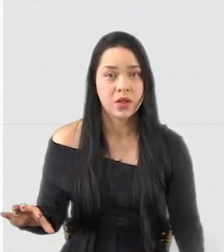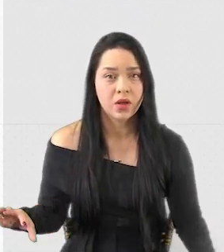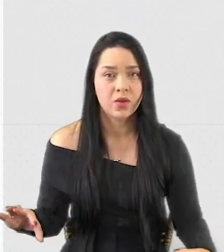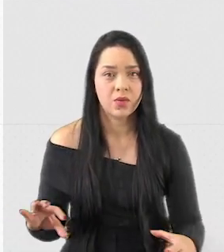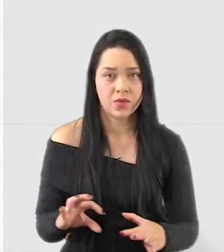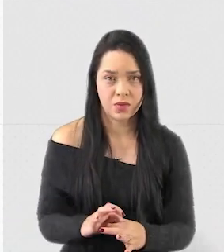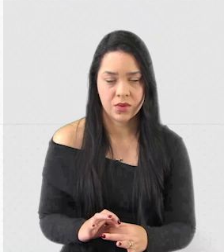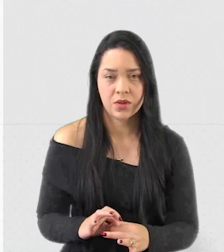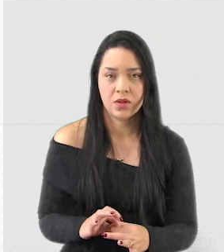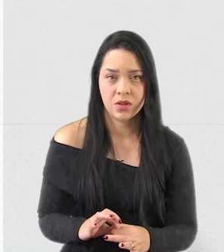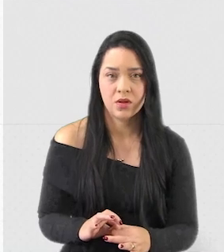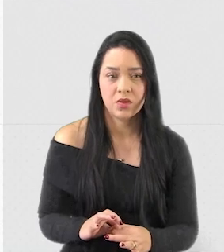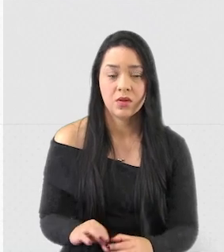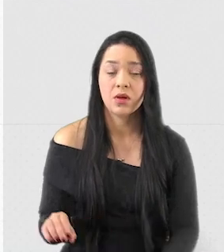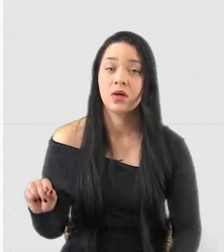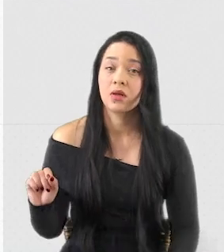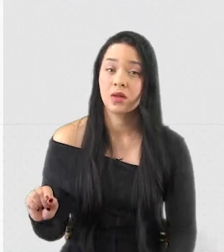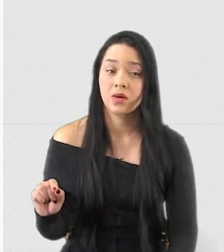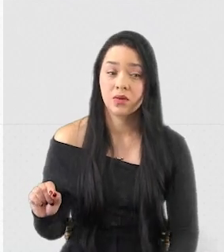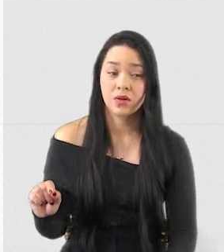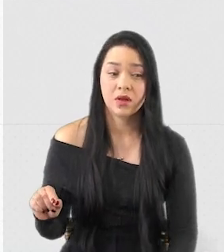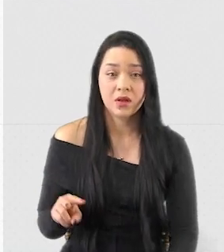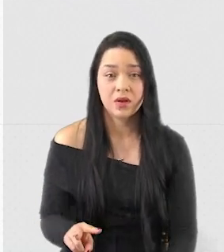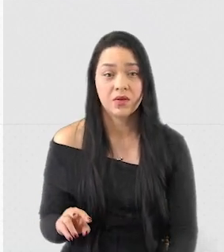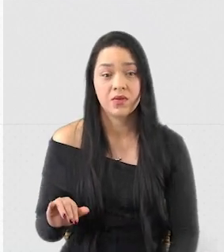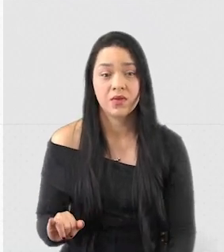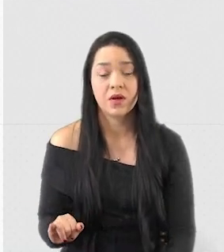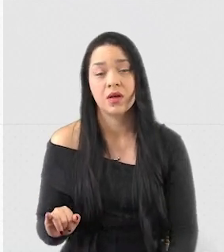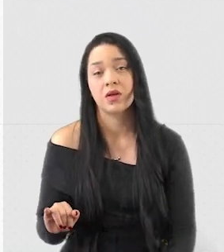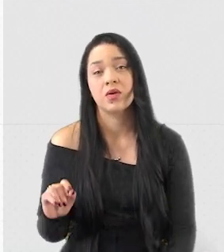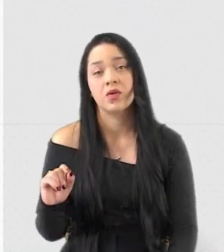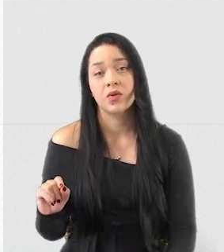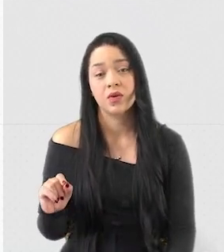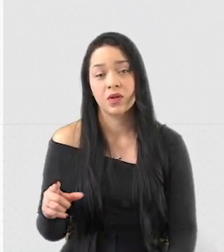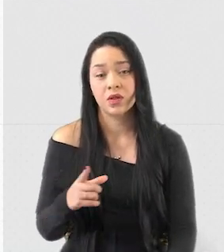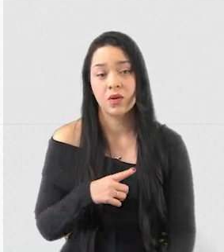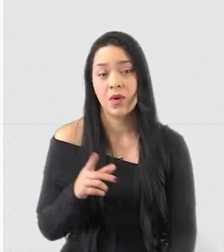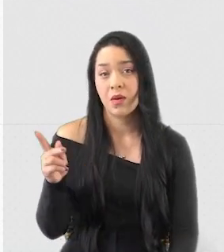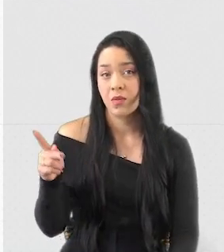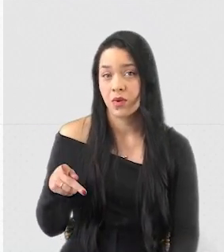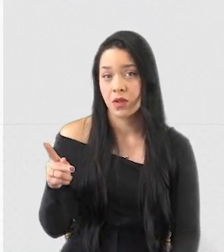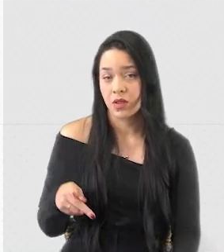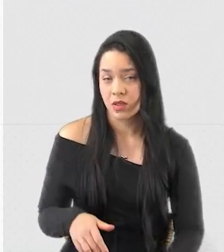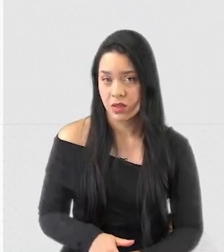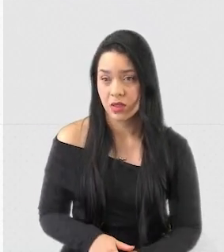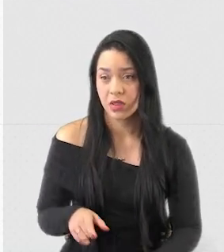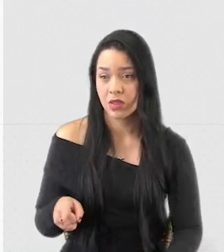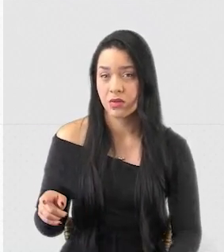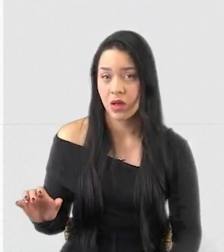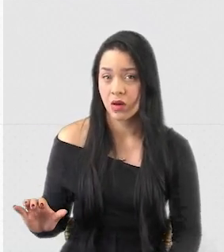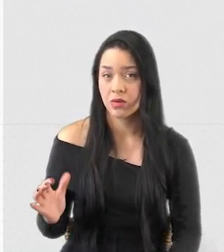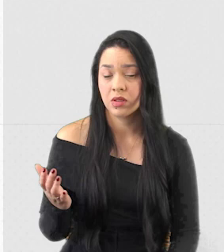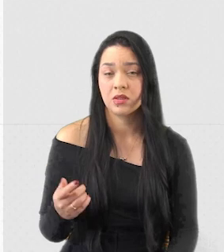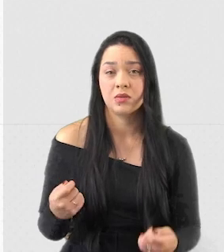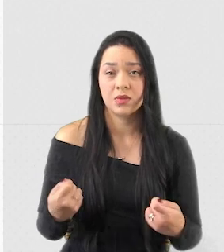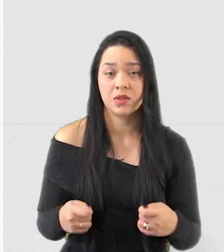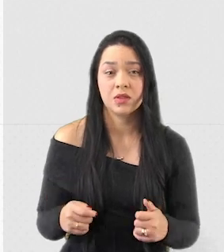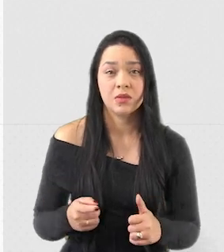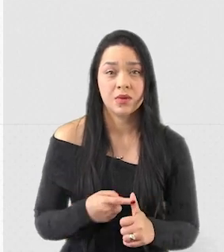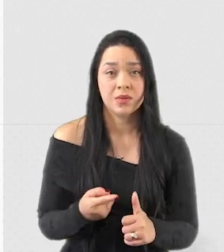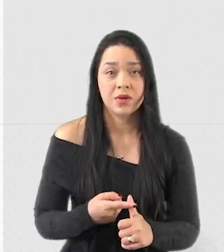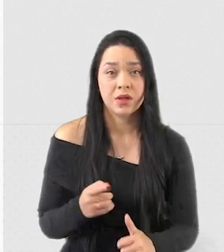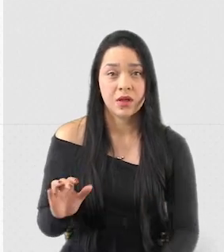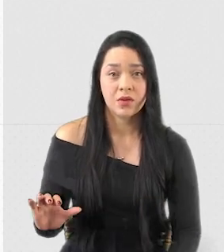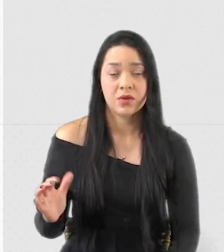bases nitrogenadas, que elas vão codificar uma proteína, né? Para que isso aconteça, a gente precisa primeiro que ocorra